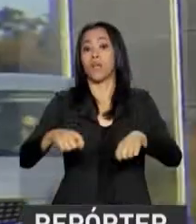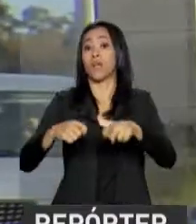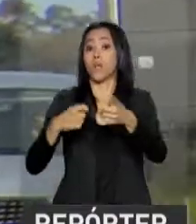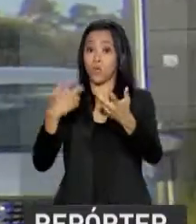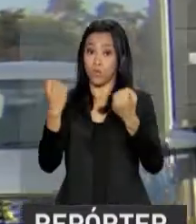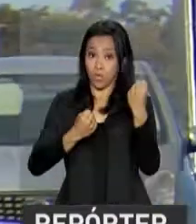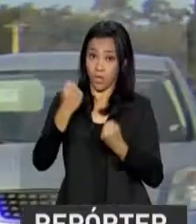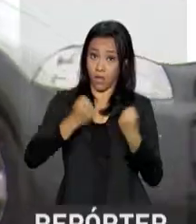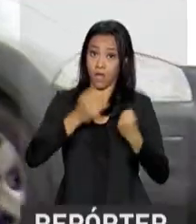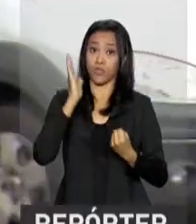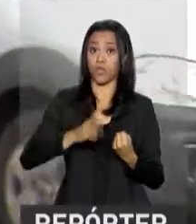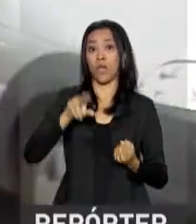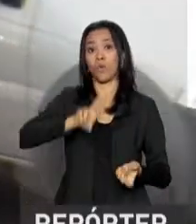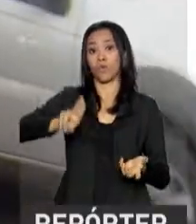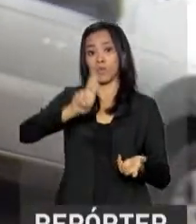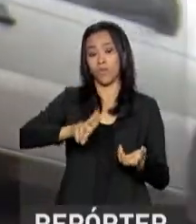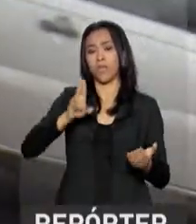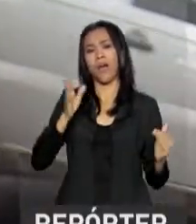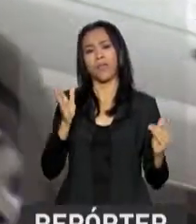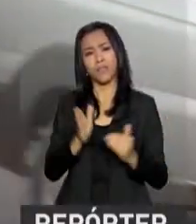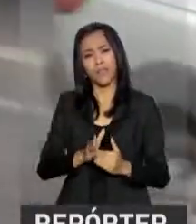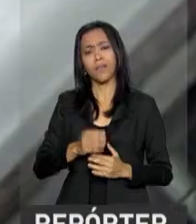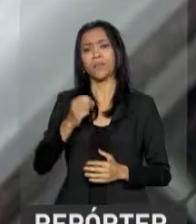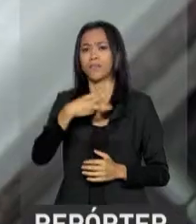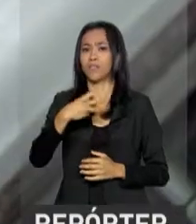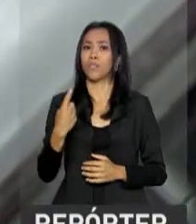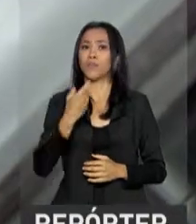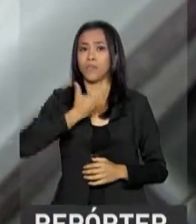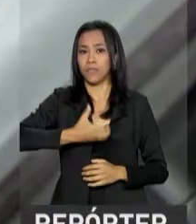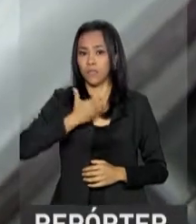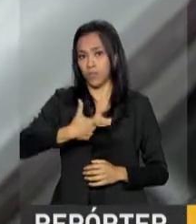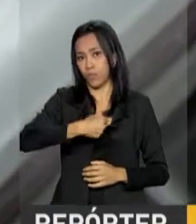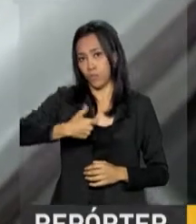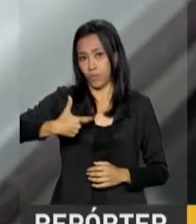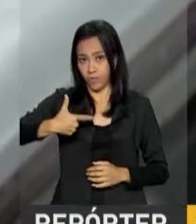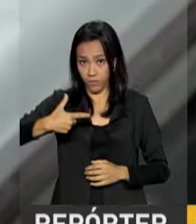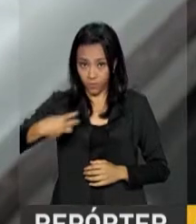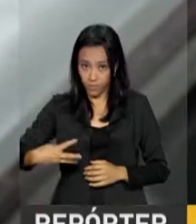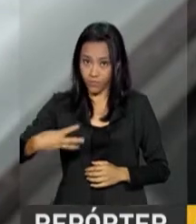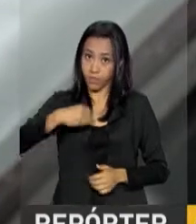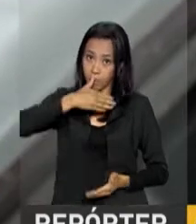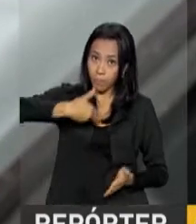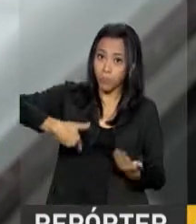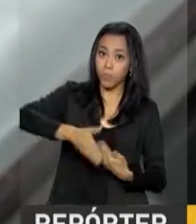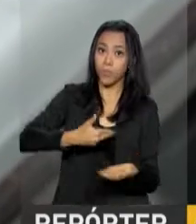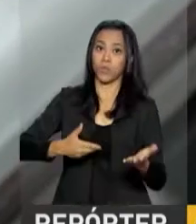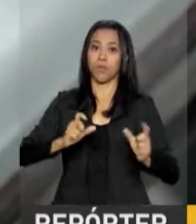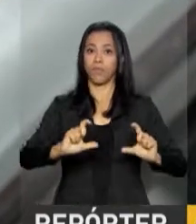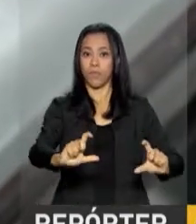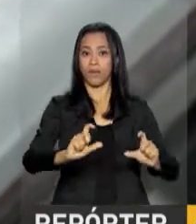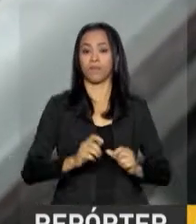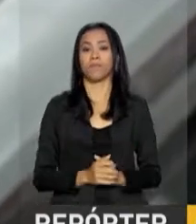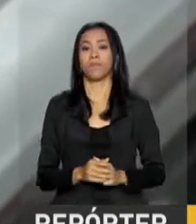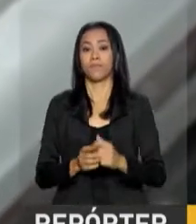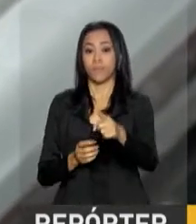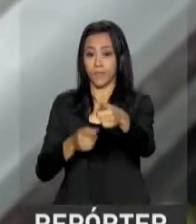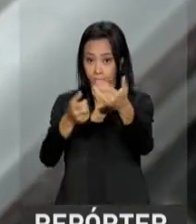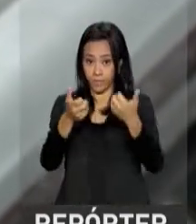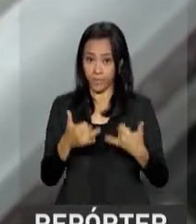até 31 de dezembro de 2023 para mudar. Vai melhorar, assim, em caso assim, de roubo, né?